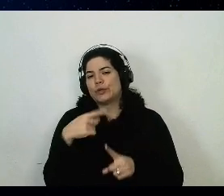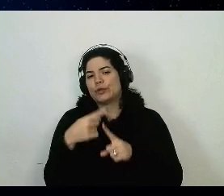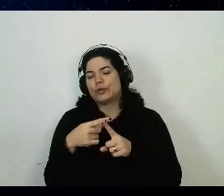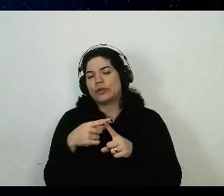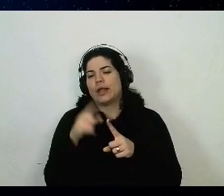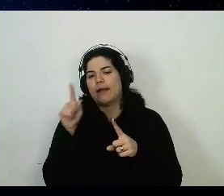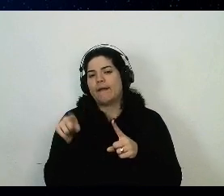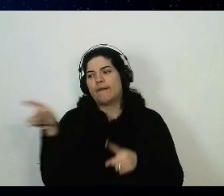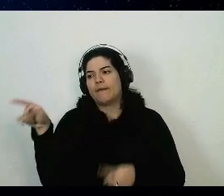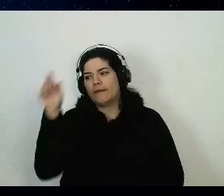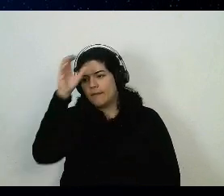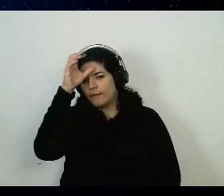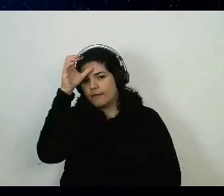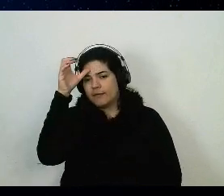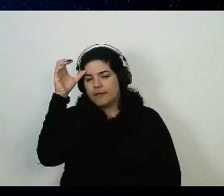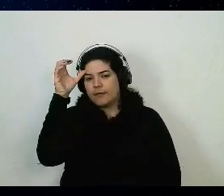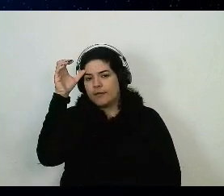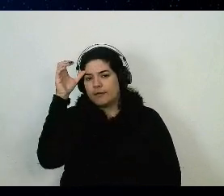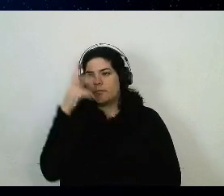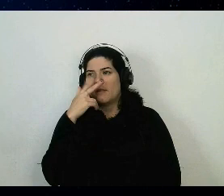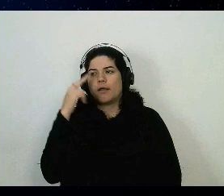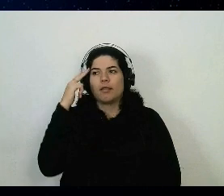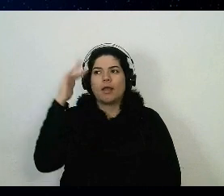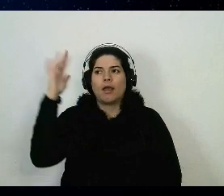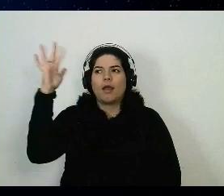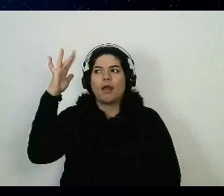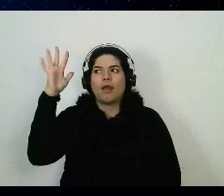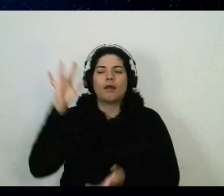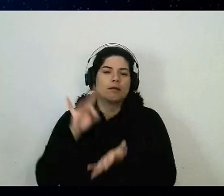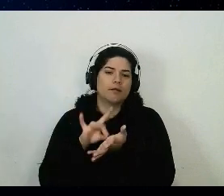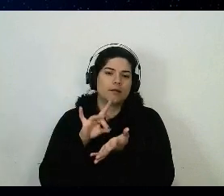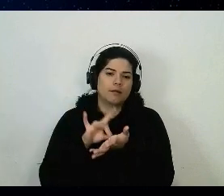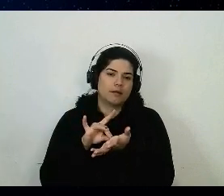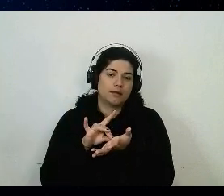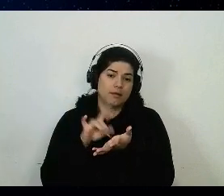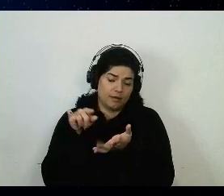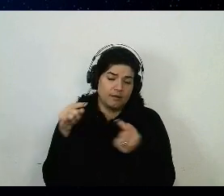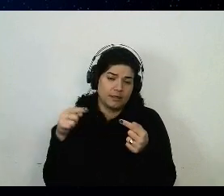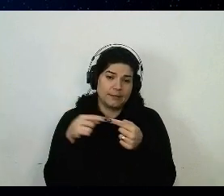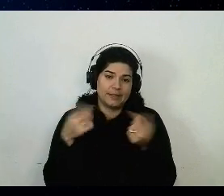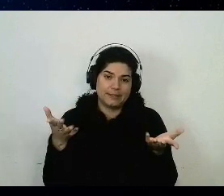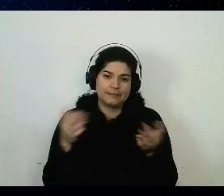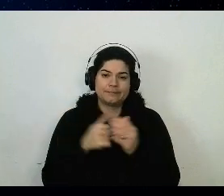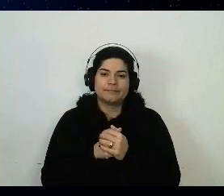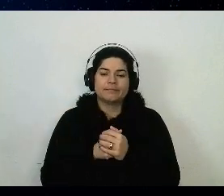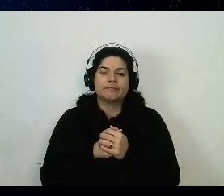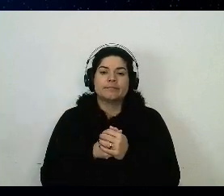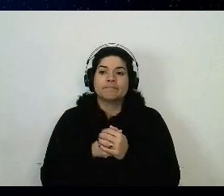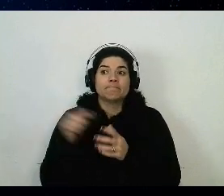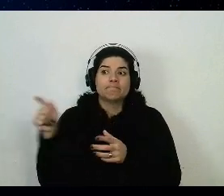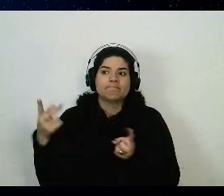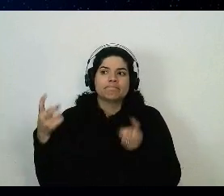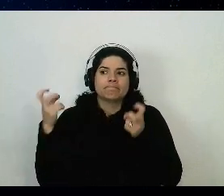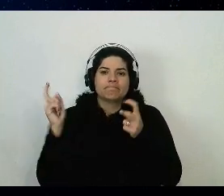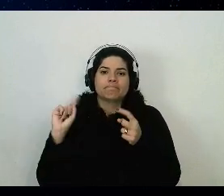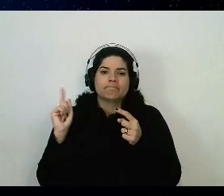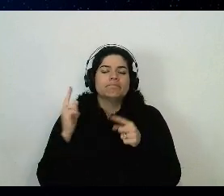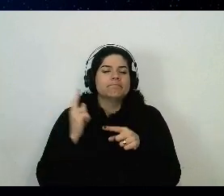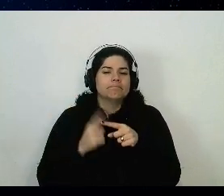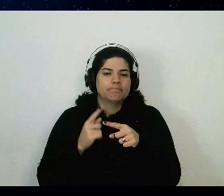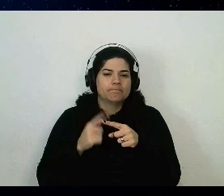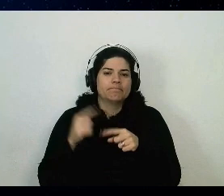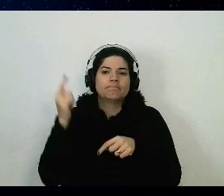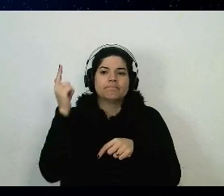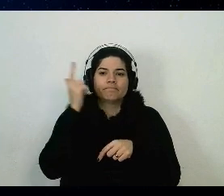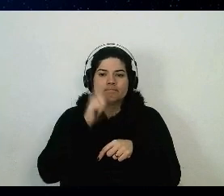esse cliente, ele fique numa fantasia? Realmente, e é muito sobre isso. E só quando o cliente ele não percebe é que a gente mexe o ponteiro na ponta